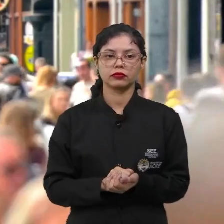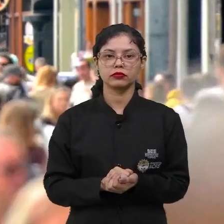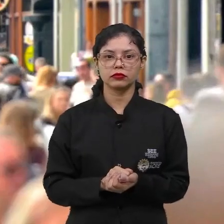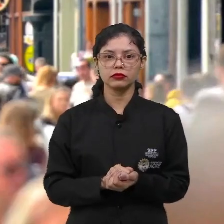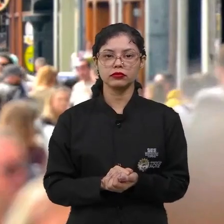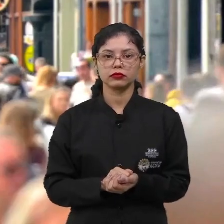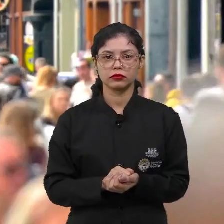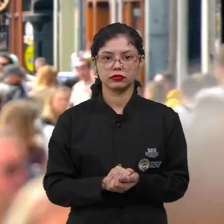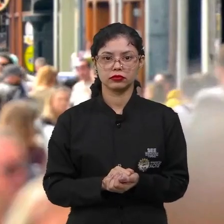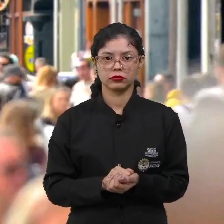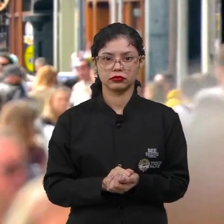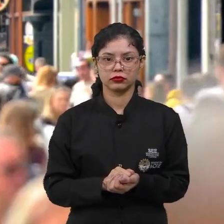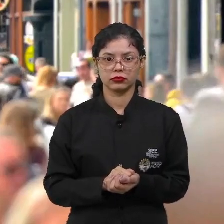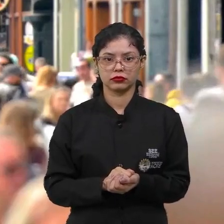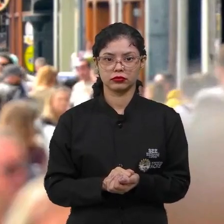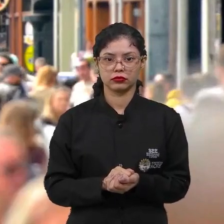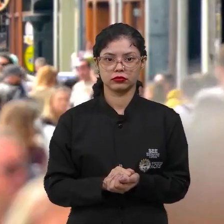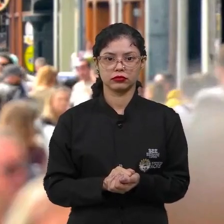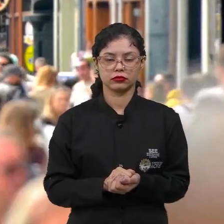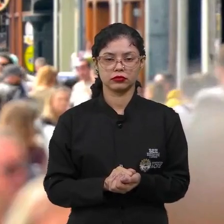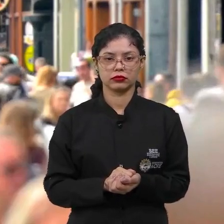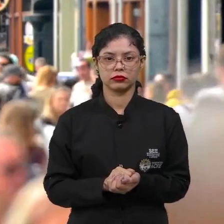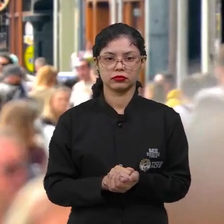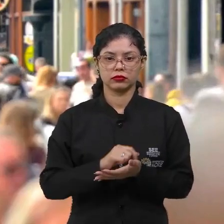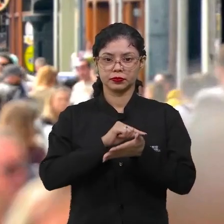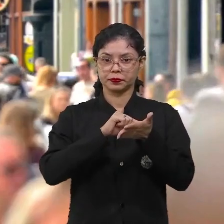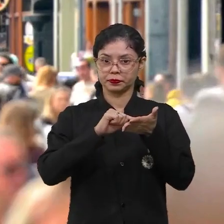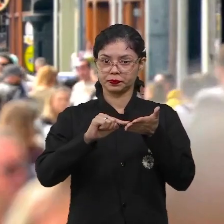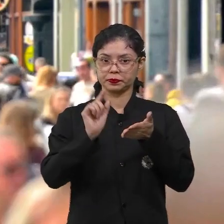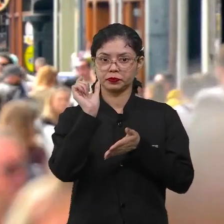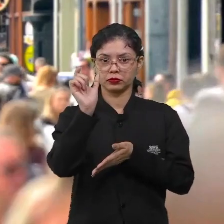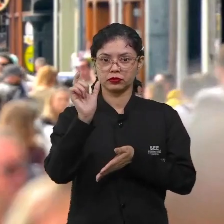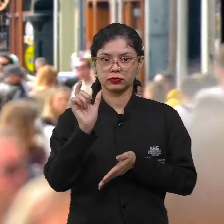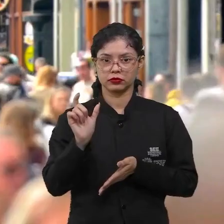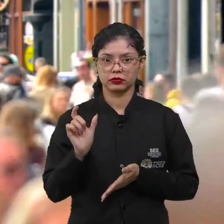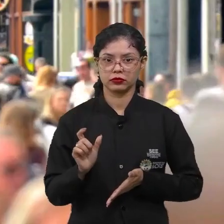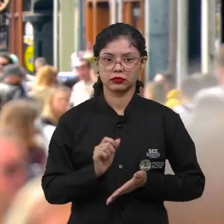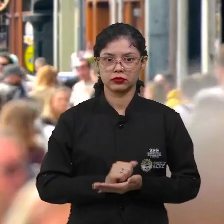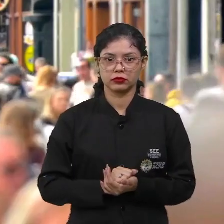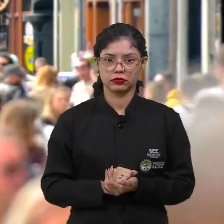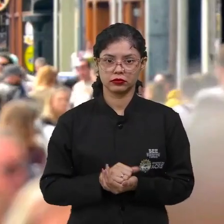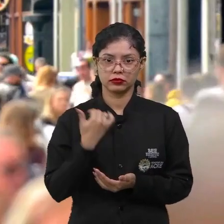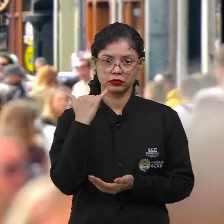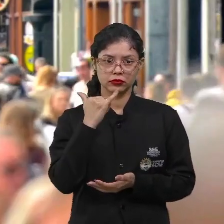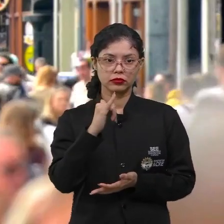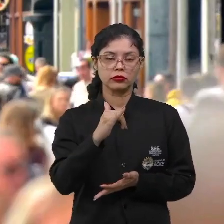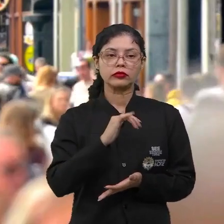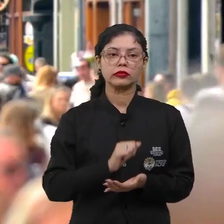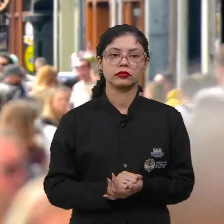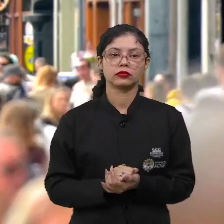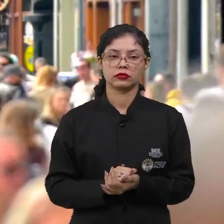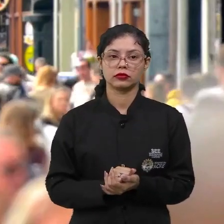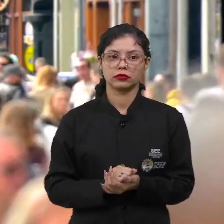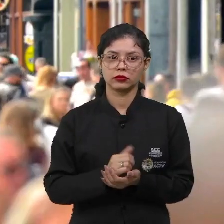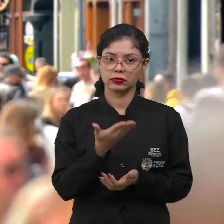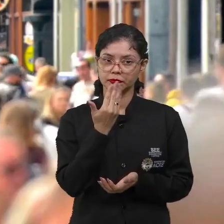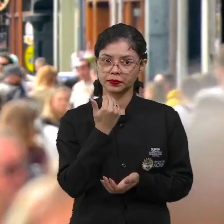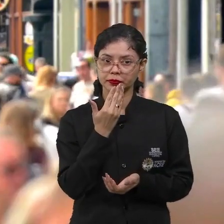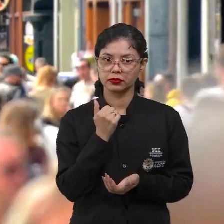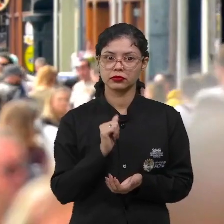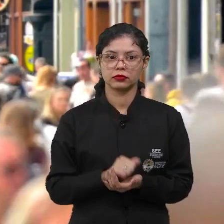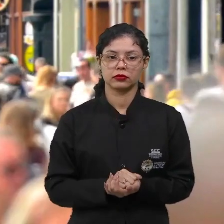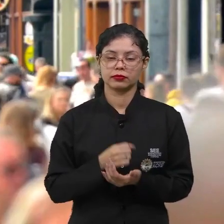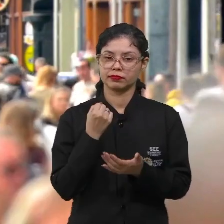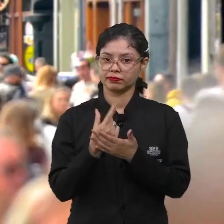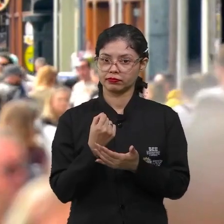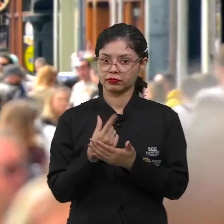demanda, tá? Eu vou até grifar aqui essas palavras, ó. Aumenta a demanda por energia, por alimentos